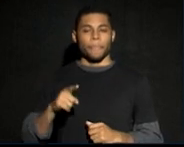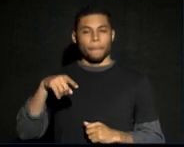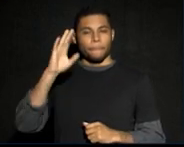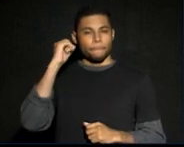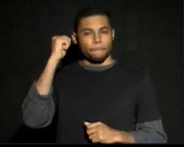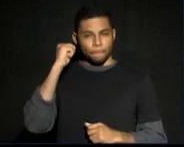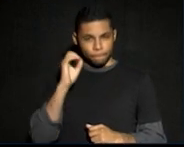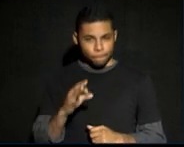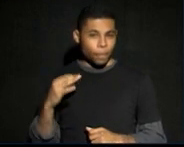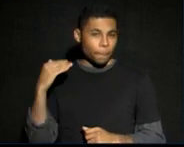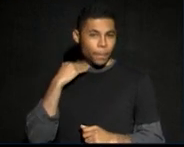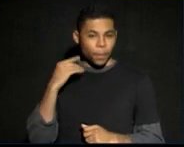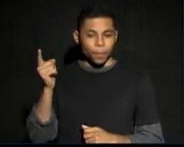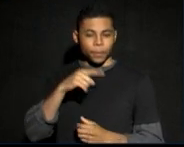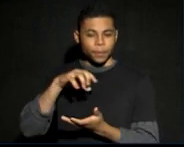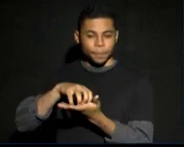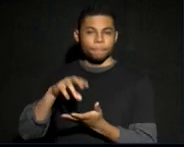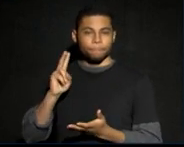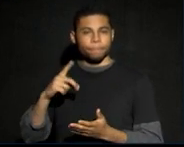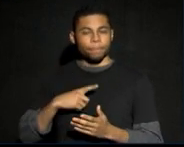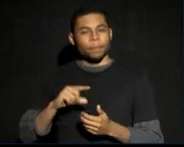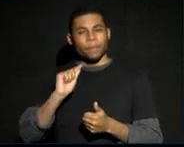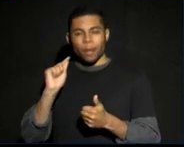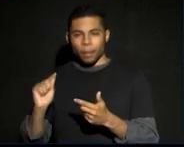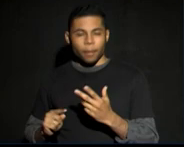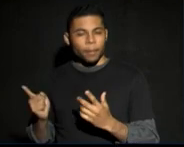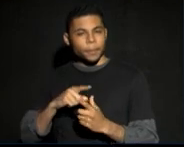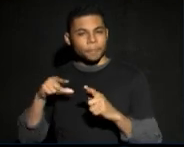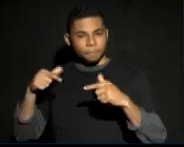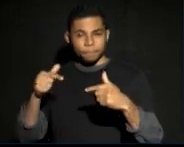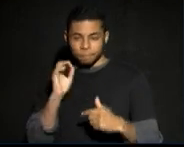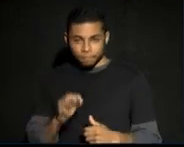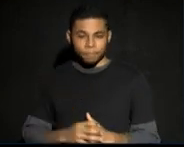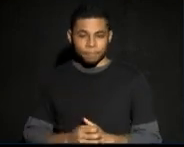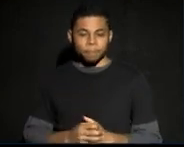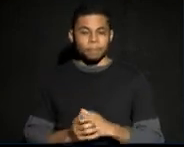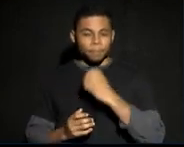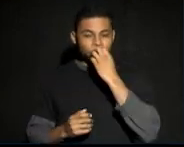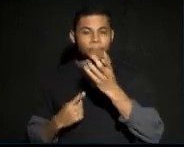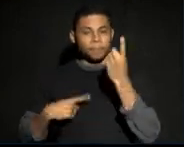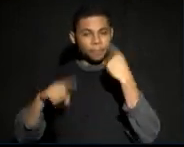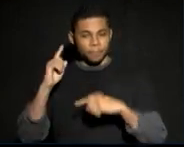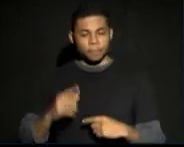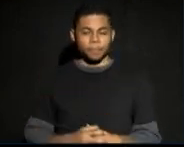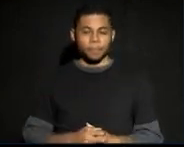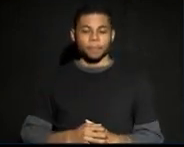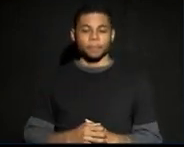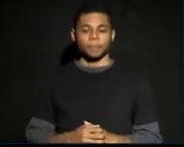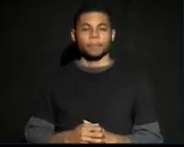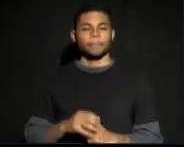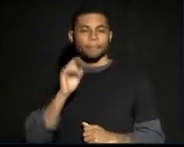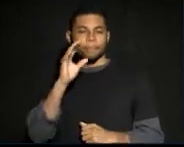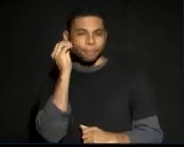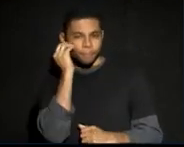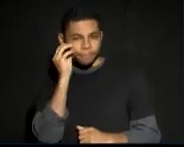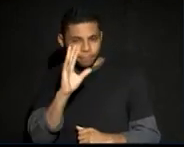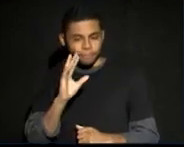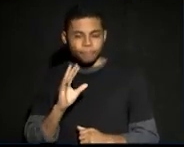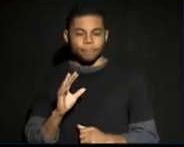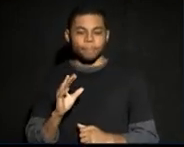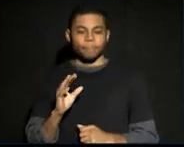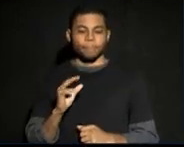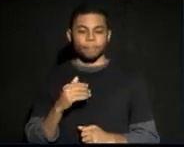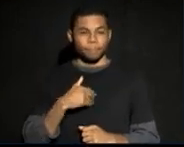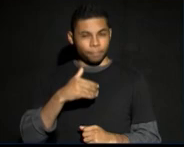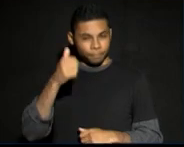tem uma janta bem forte também do Banco Central né Tem trabalhado em várias iniciativos enfim com bastante sucesso não só tentando